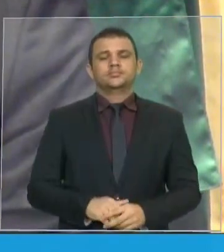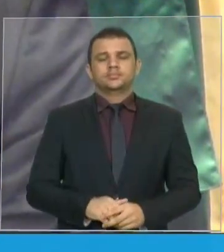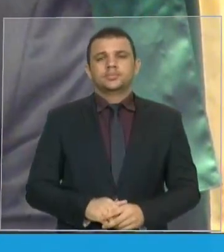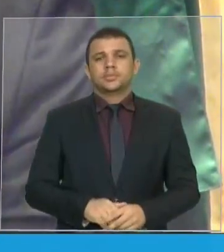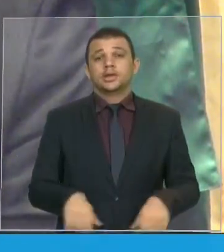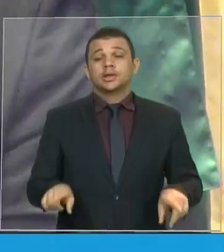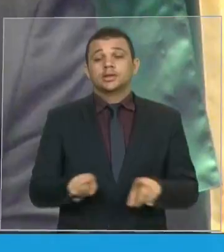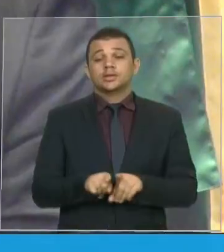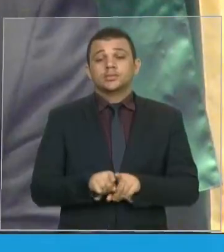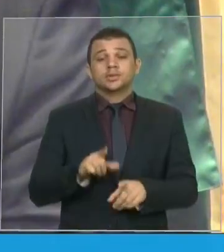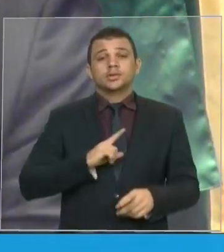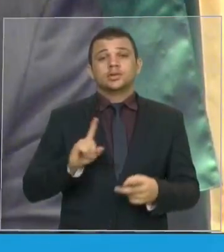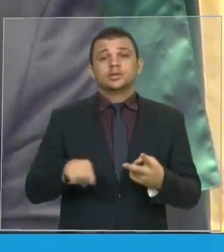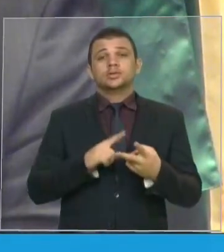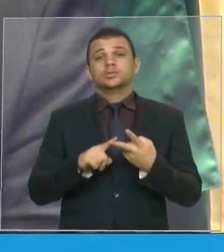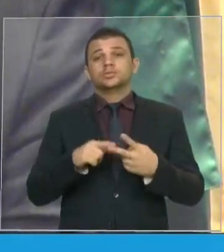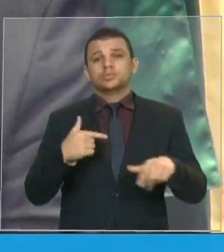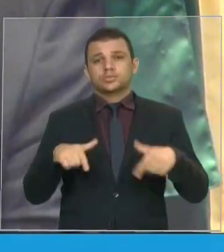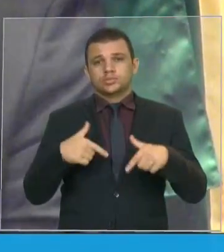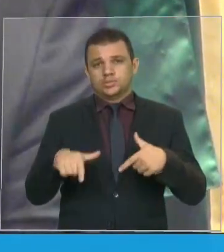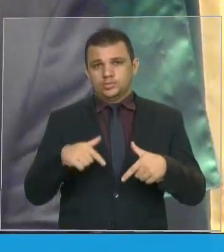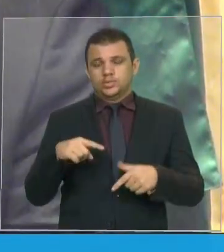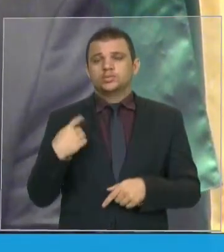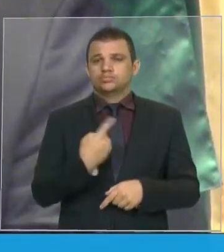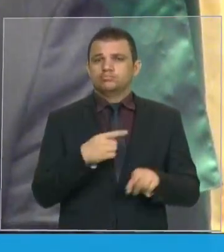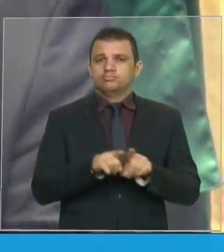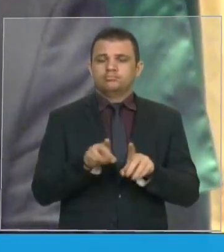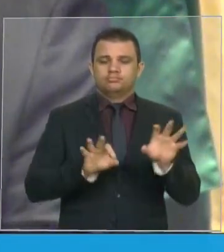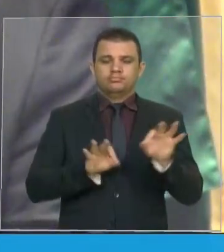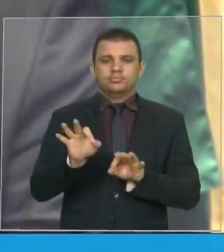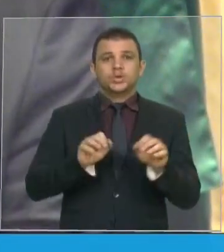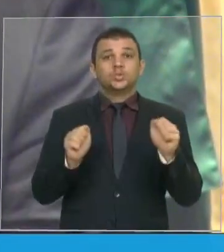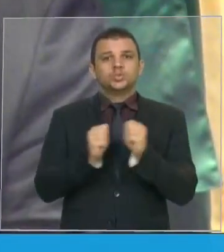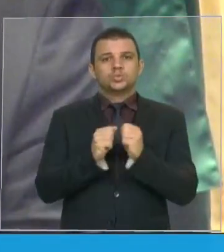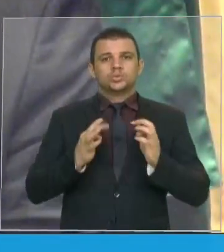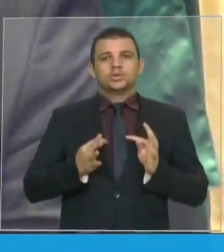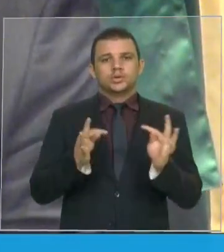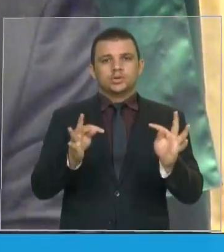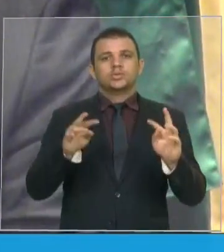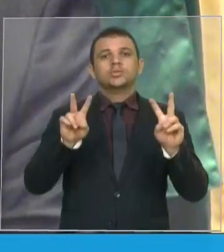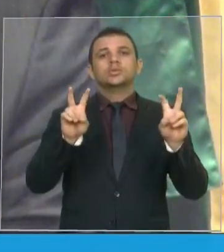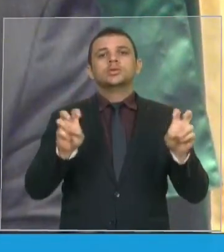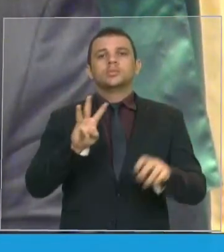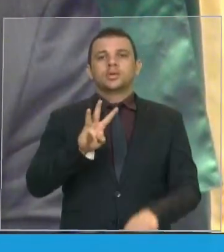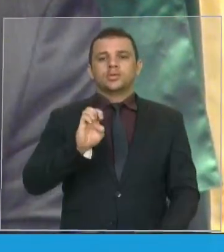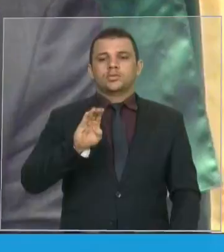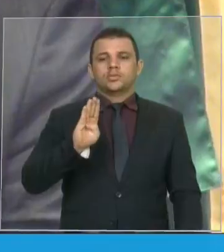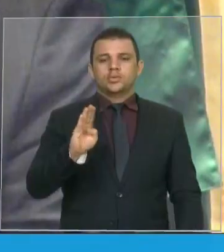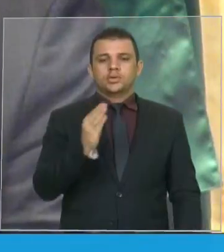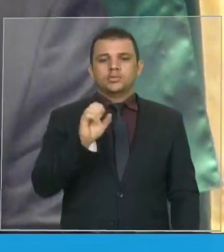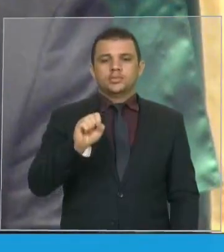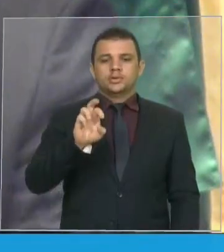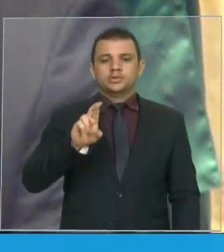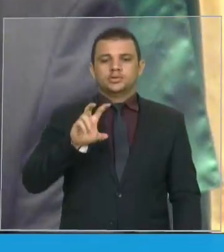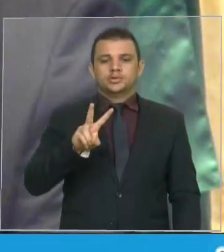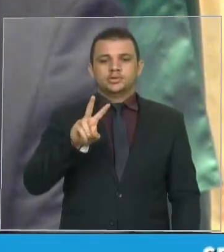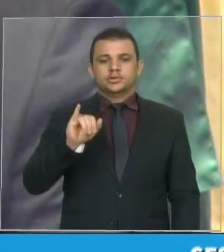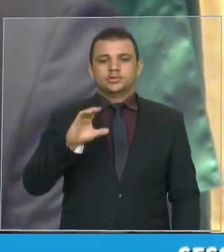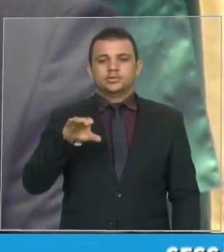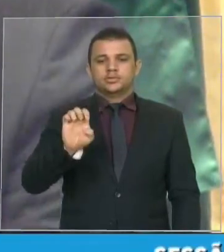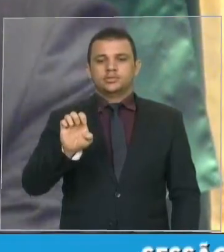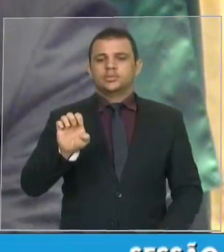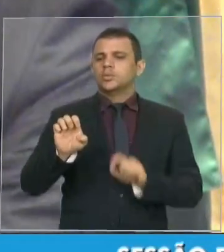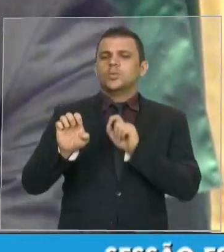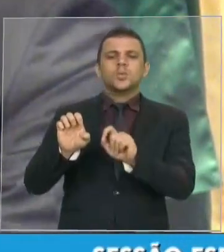segundo trabalho que nós estamos desenvolvendo, também com alta tecnologia, é chamado de web service. O que é o web service? Nós,